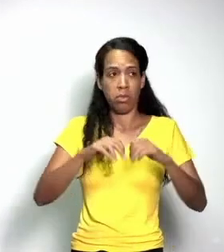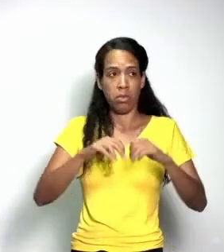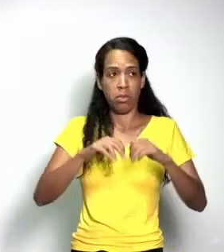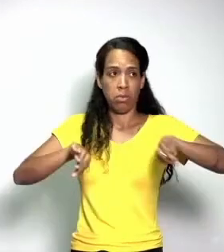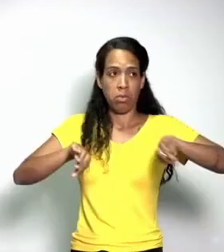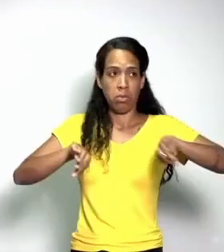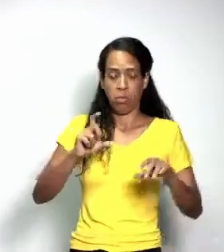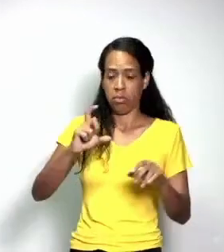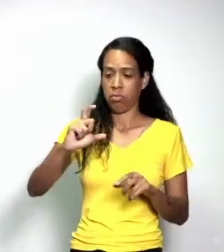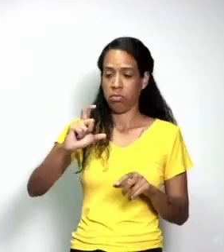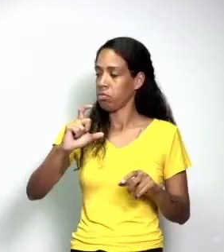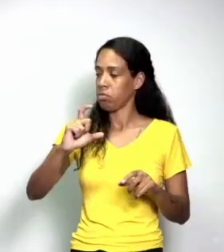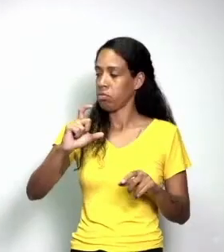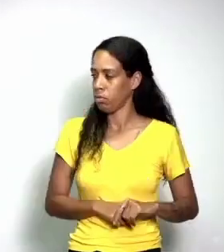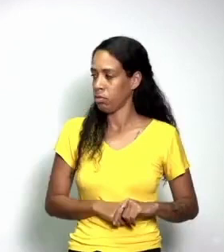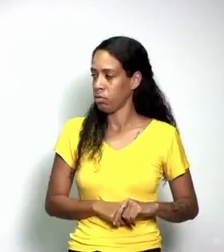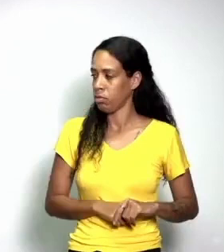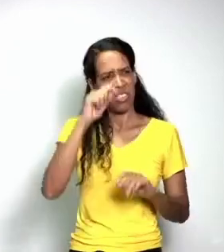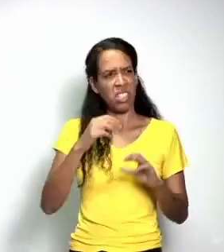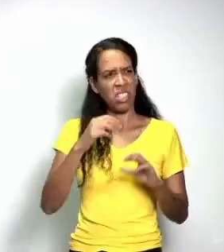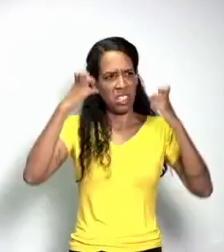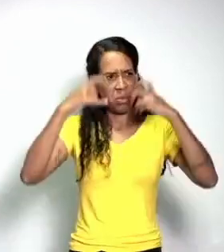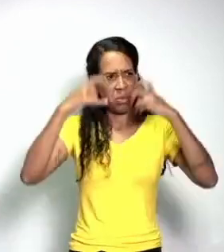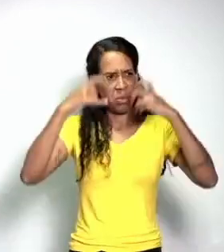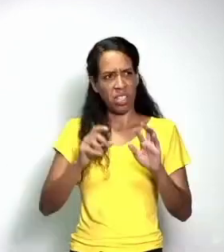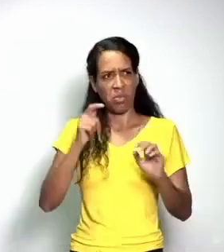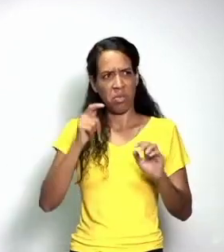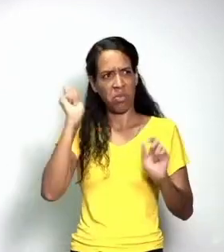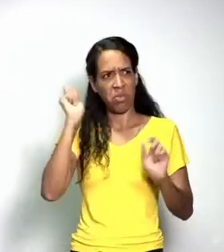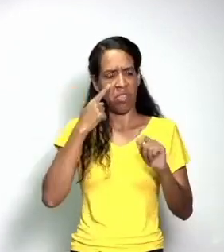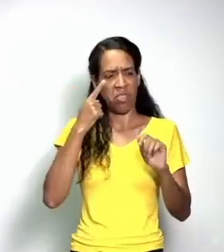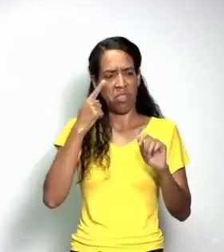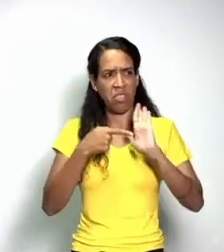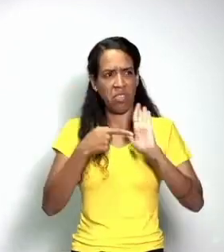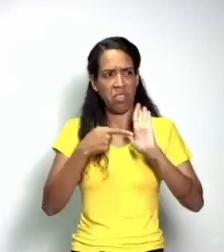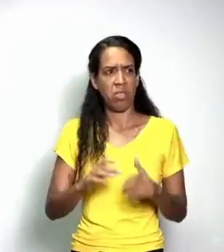bem firme também o aparelho, para ele não cair quando você finalizar.